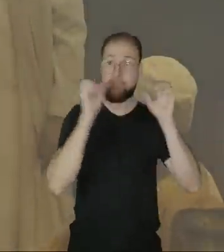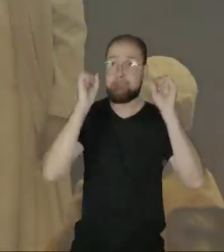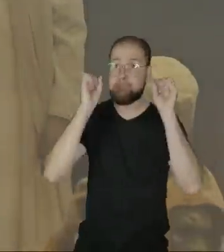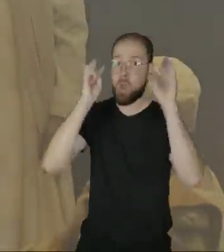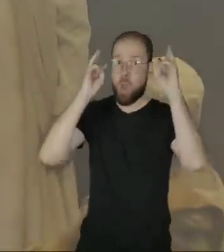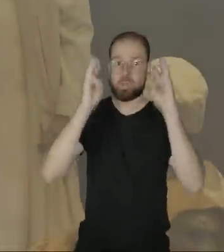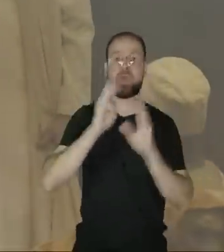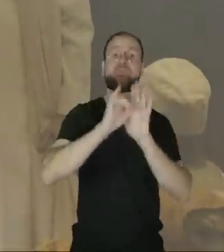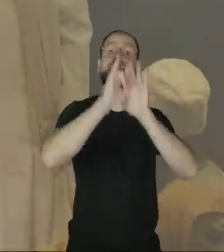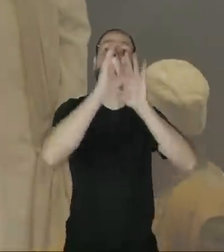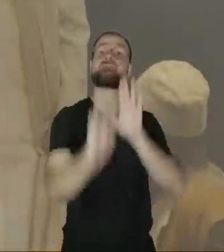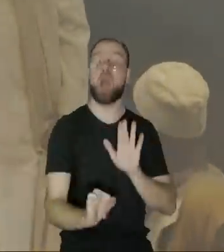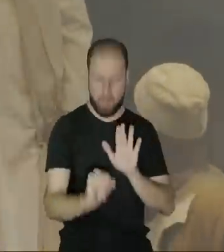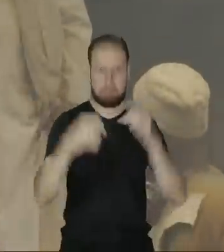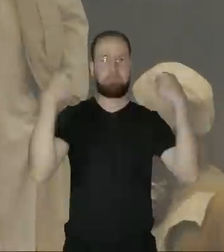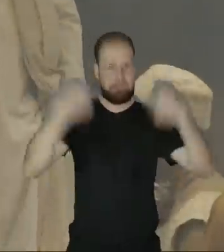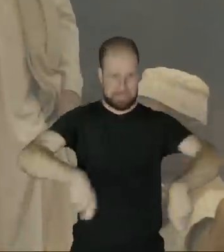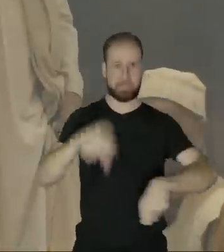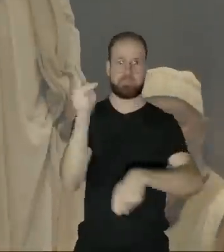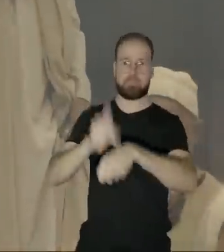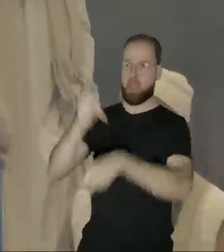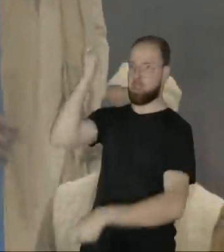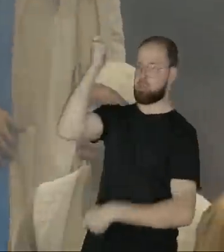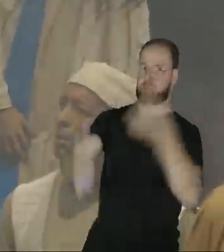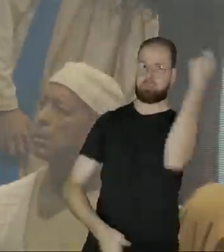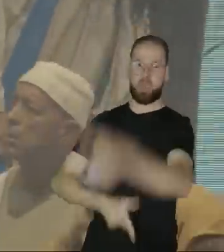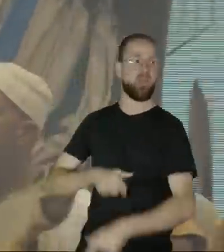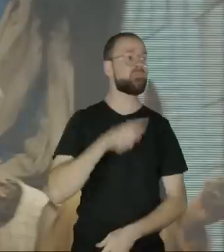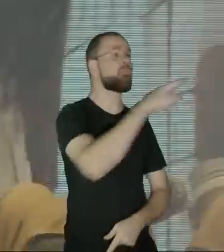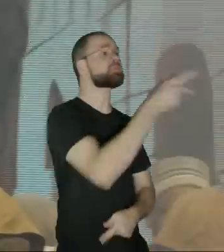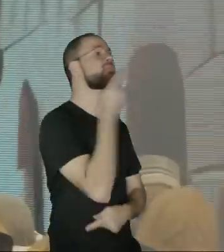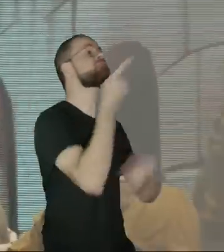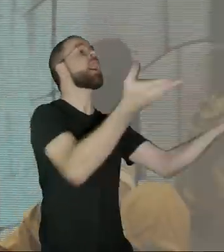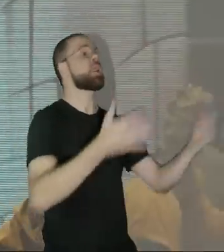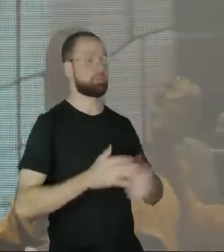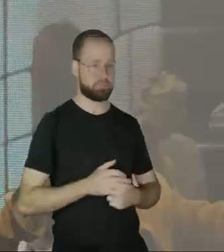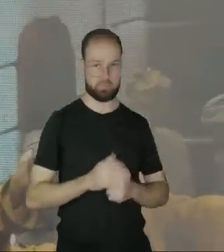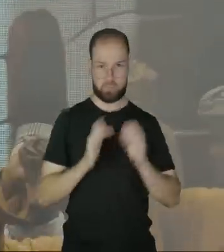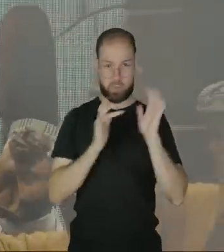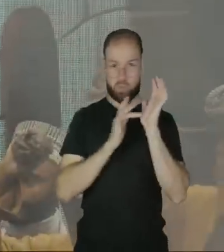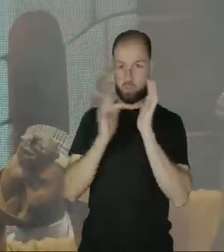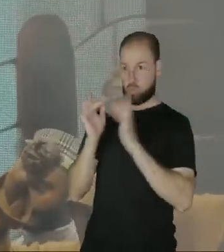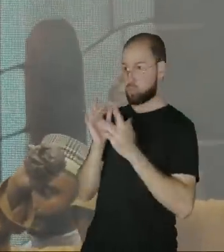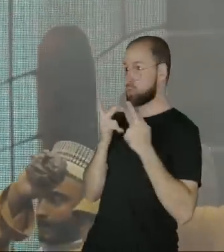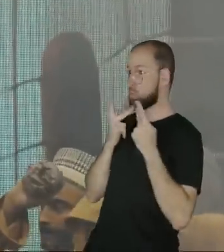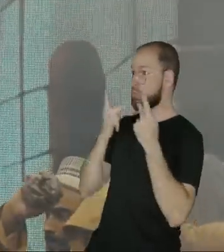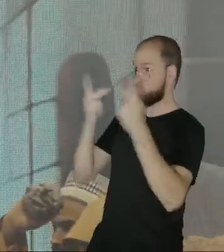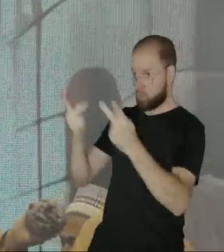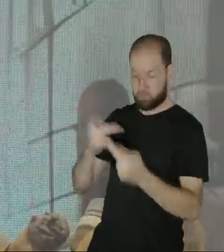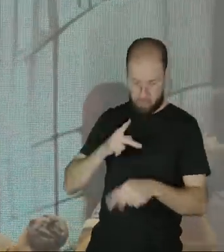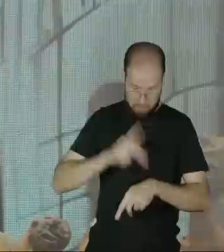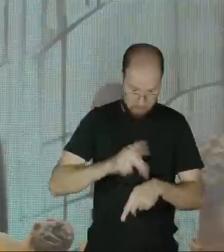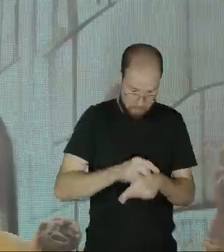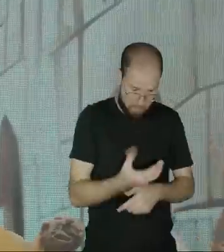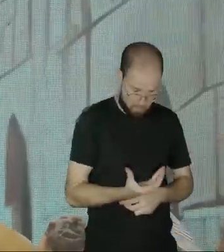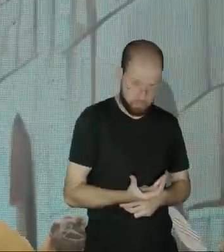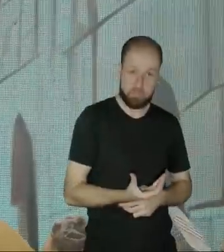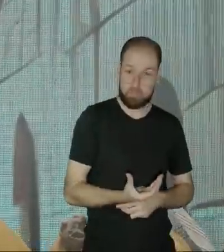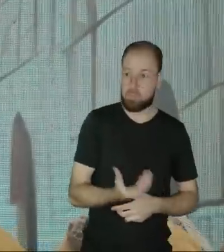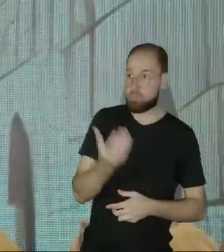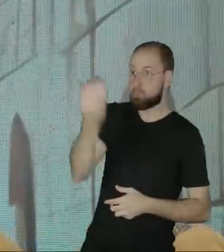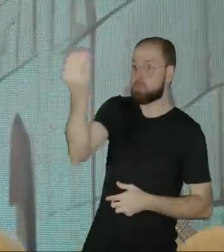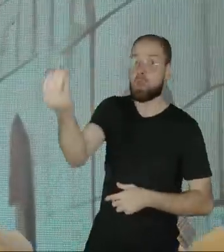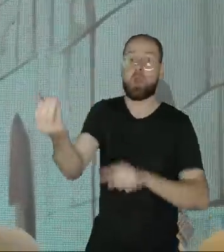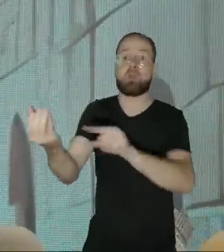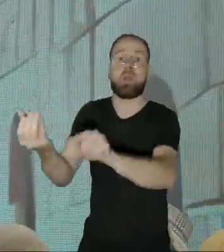ser apedrejada. E tu, o que dizes? Darei a minha pedra ao primeiro homem que disser que nunca